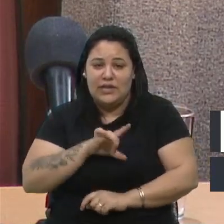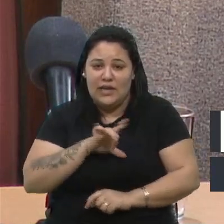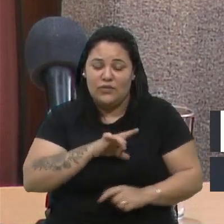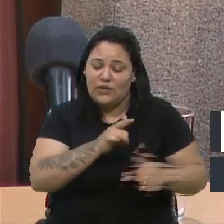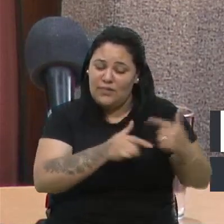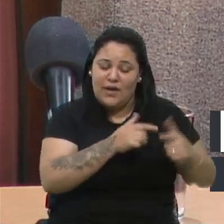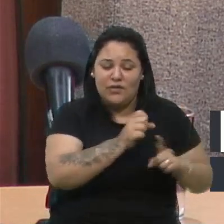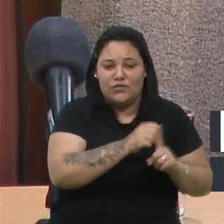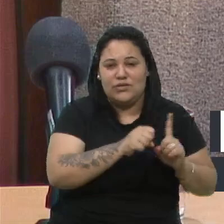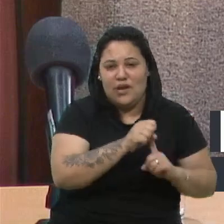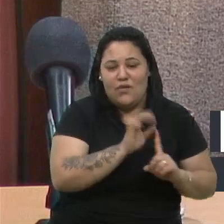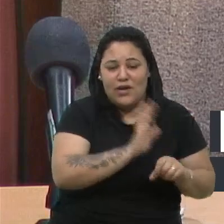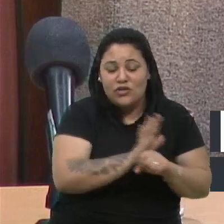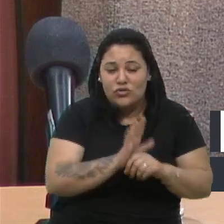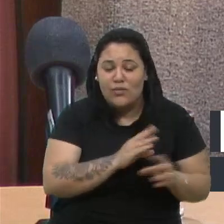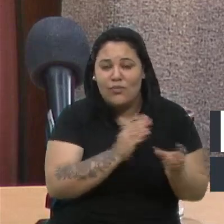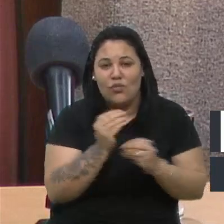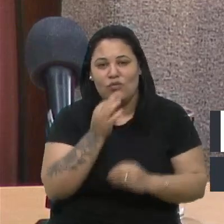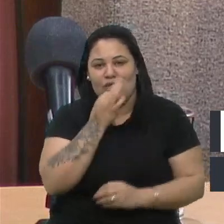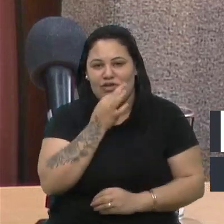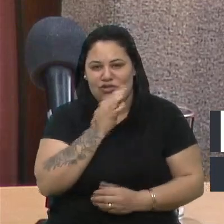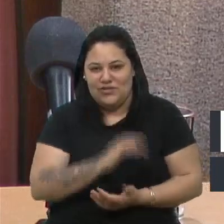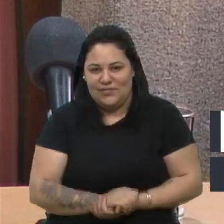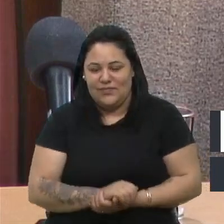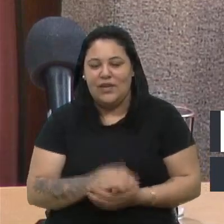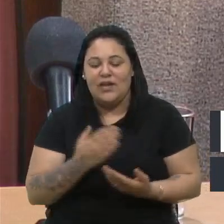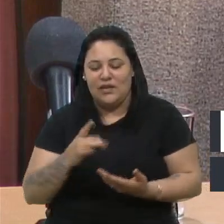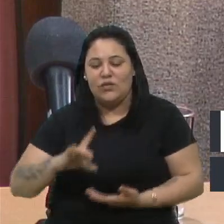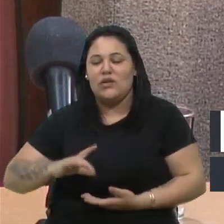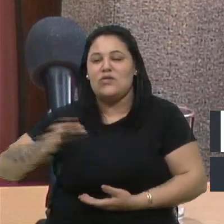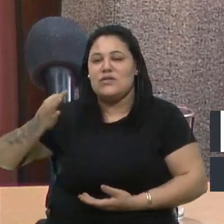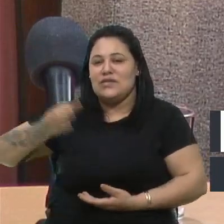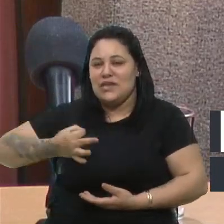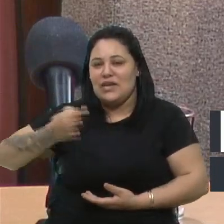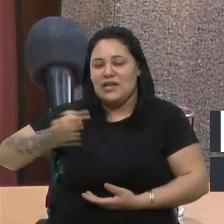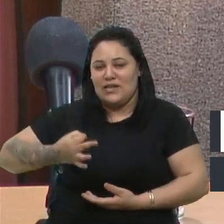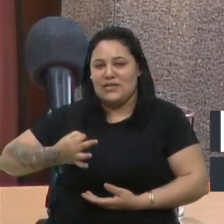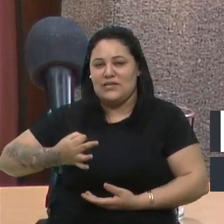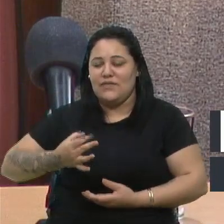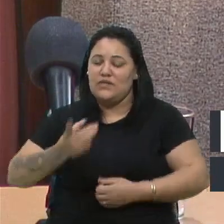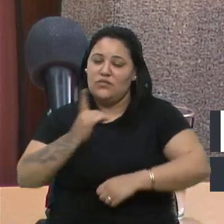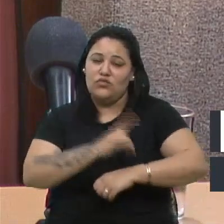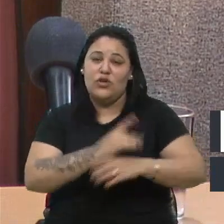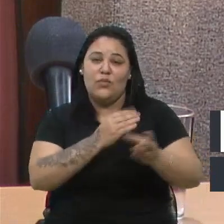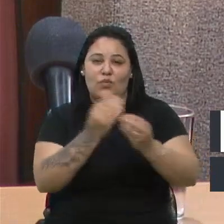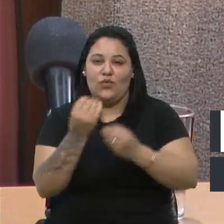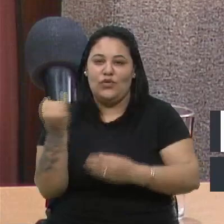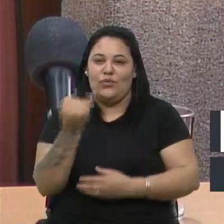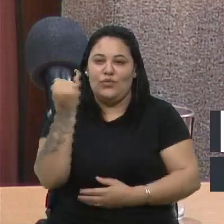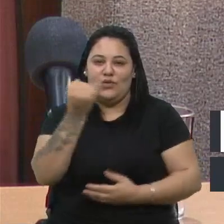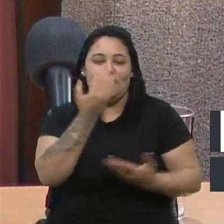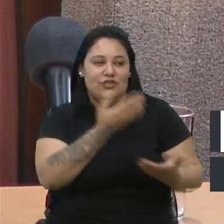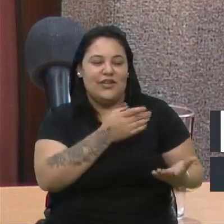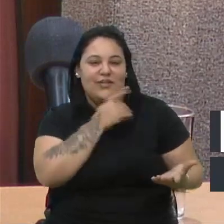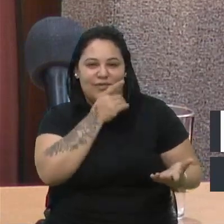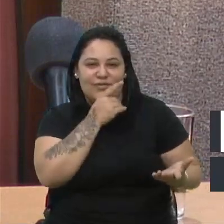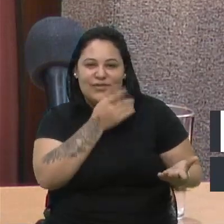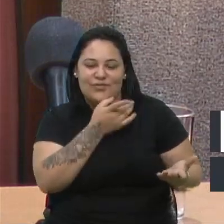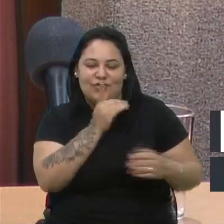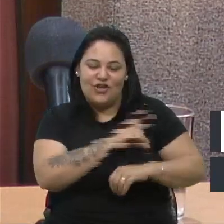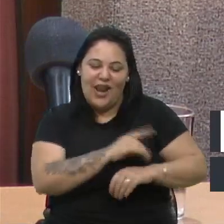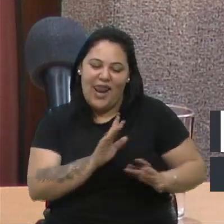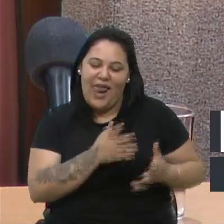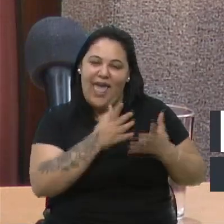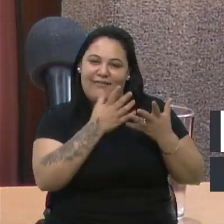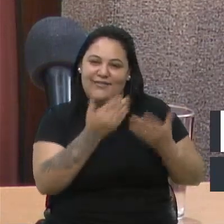muito e colabora muito com o Caxias do Sul. Então, tenho certeza que vai ser um dia importante, vereador Meneguzzi, um dia muito leve, o dia